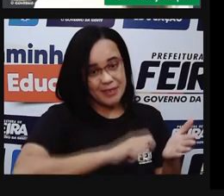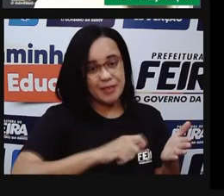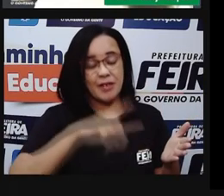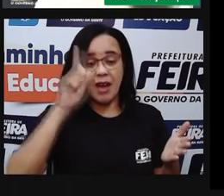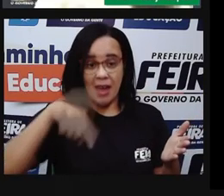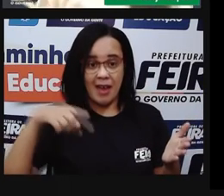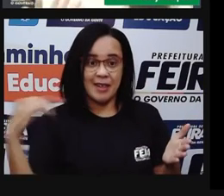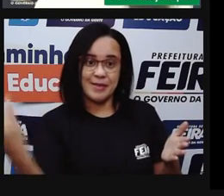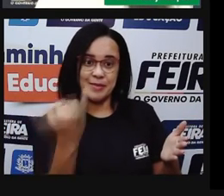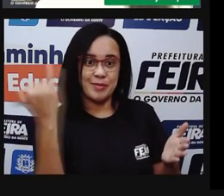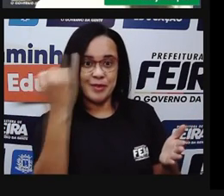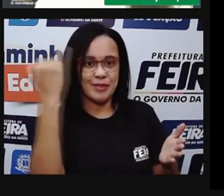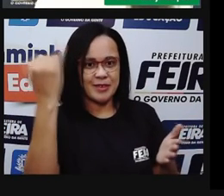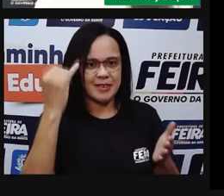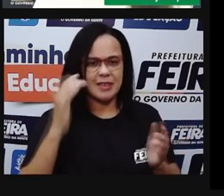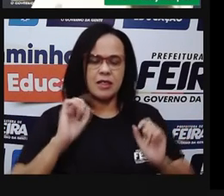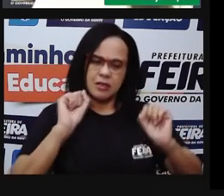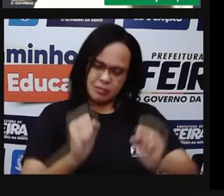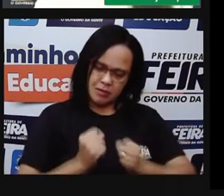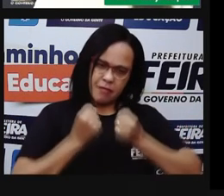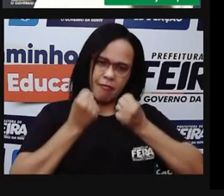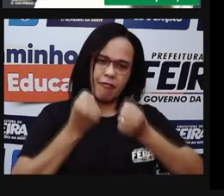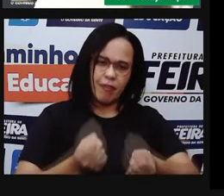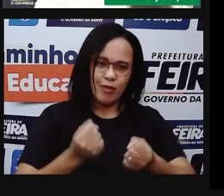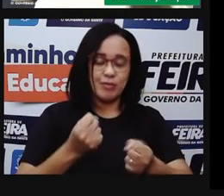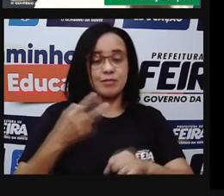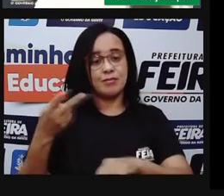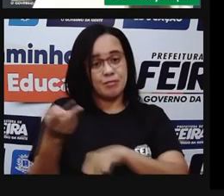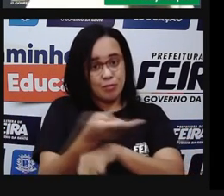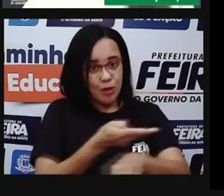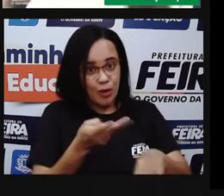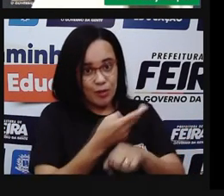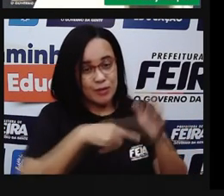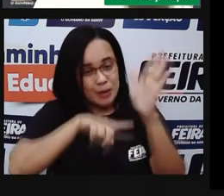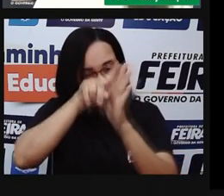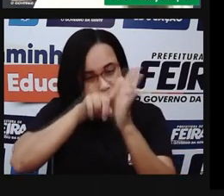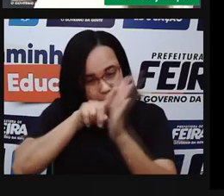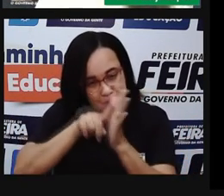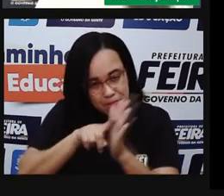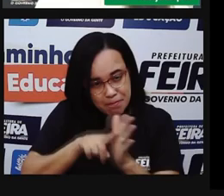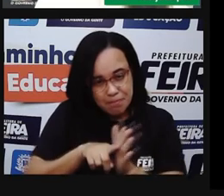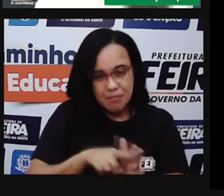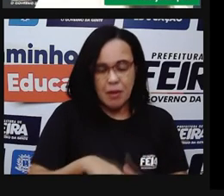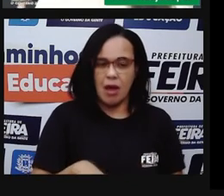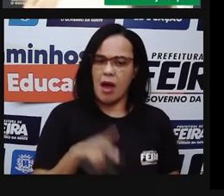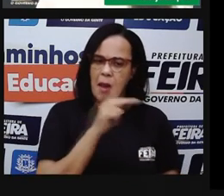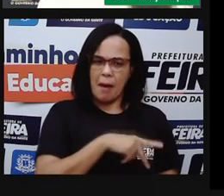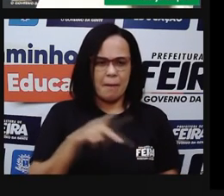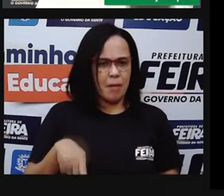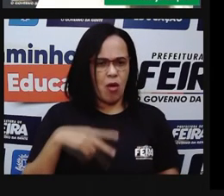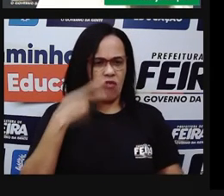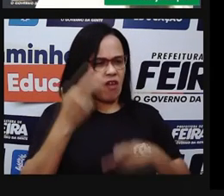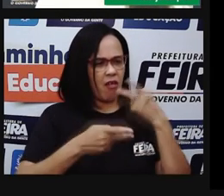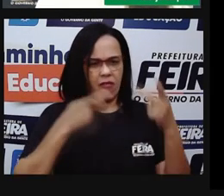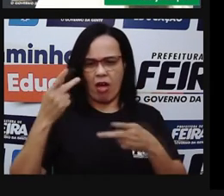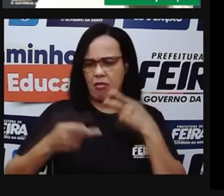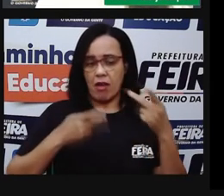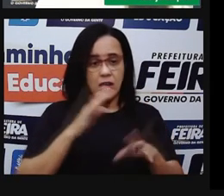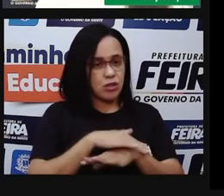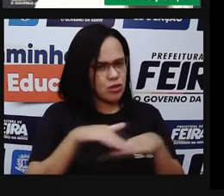vocês também se empenhem a procurar, a pesquisar. Não deixe que eu fique falando sem sentido. Venha